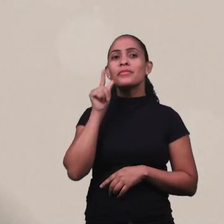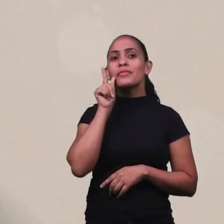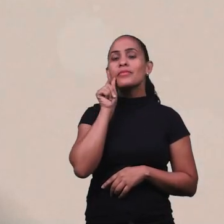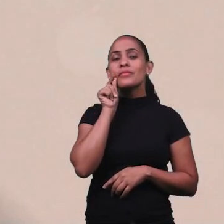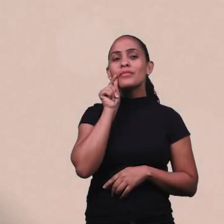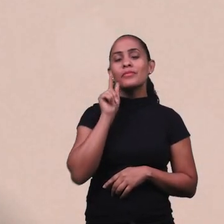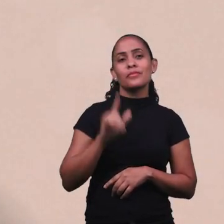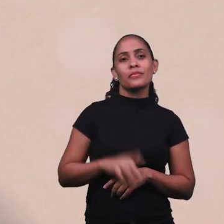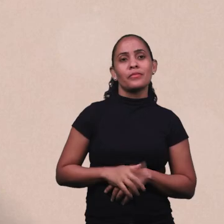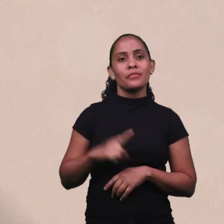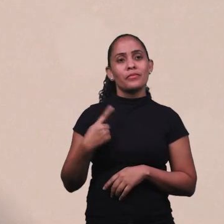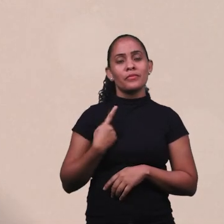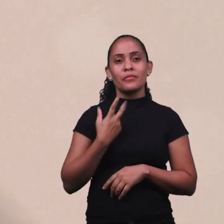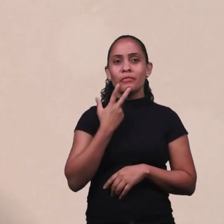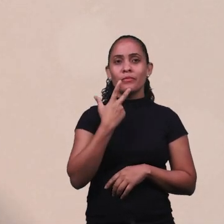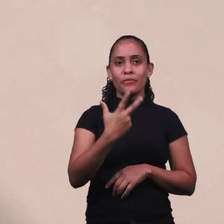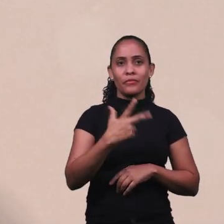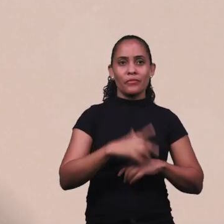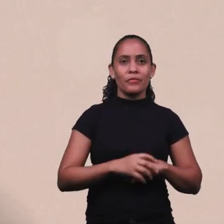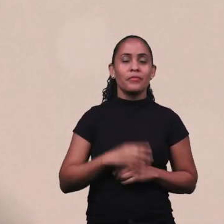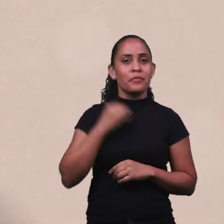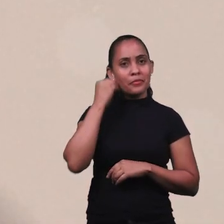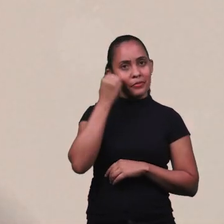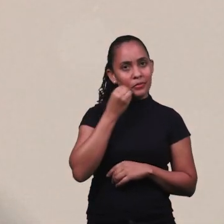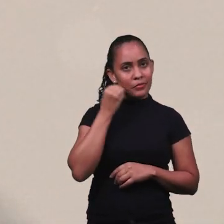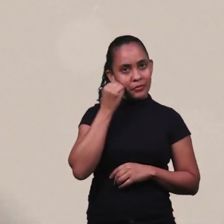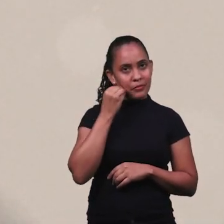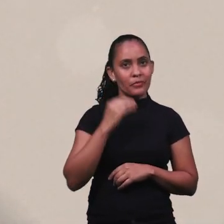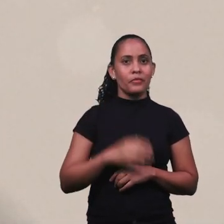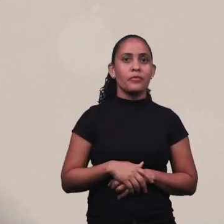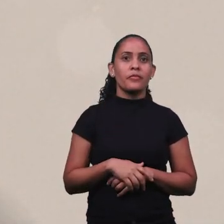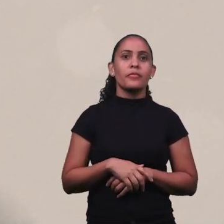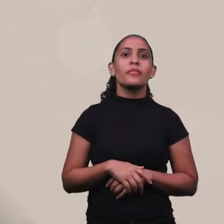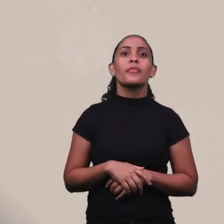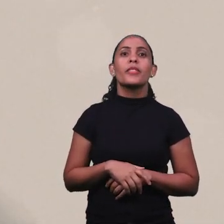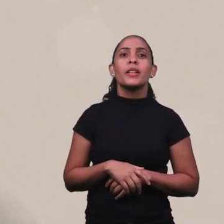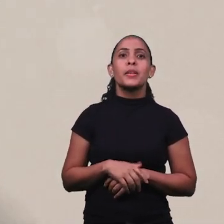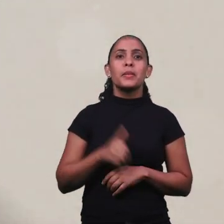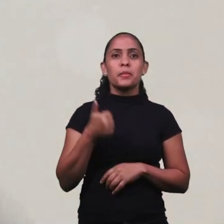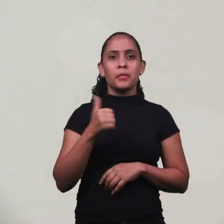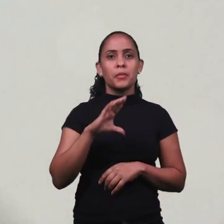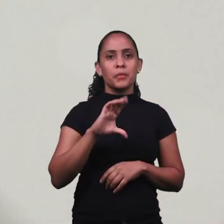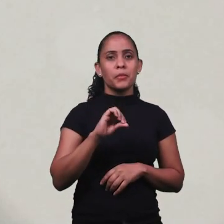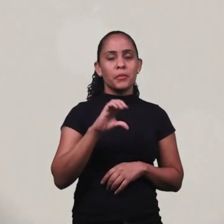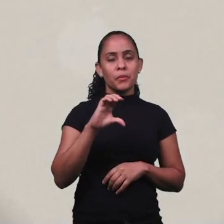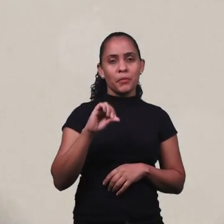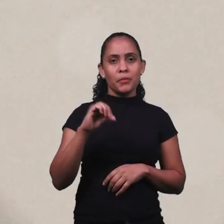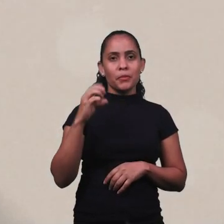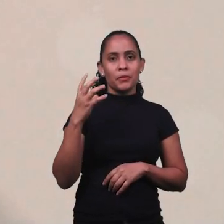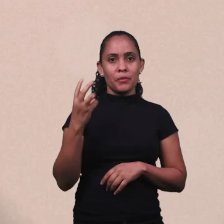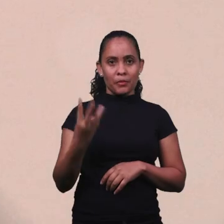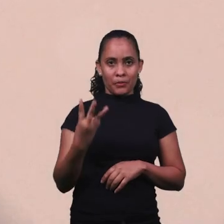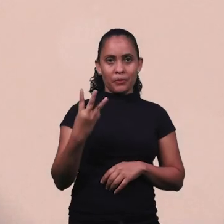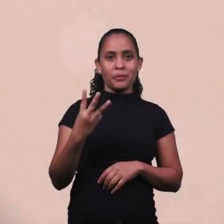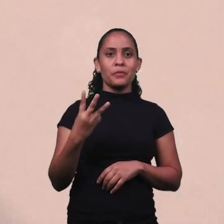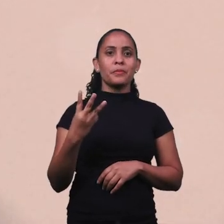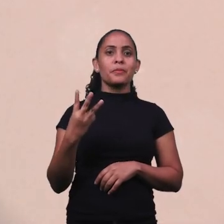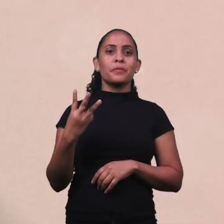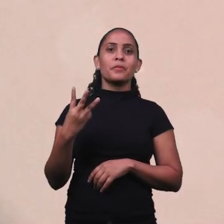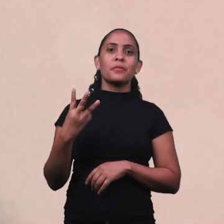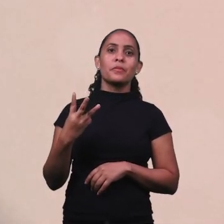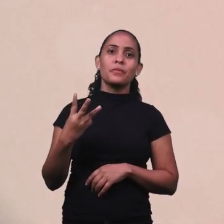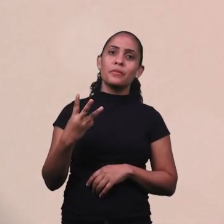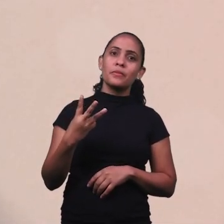Alagoas. E quero compartilhar a minha experiência. Eu tive com o Senhor em 1993. Eu